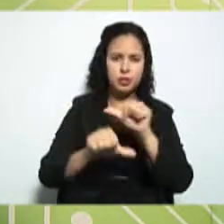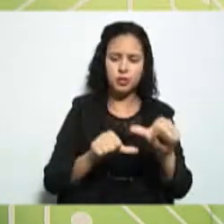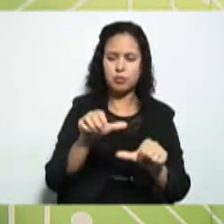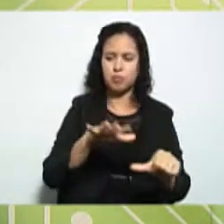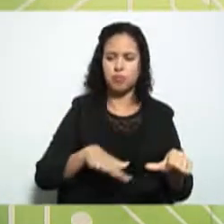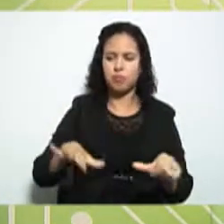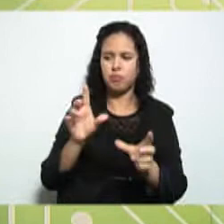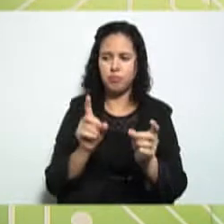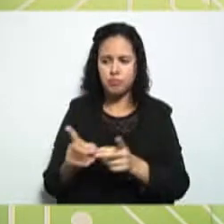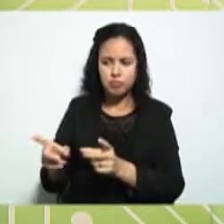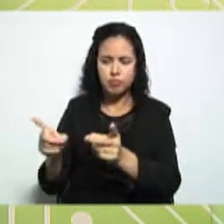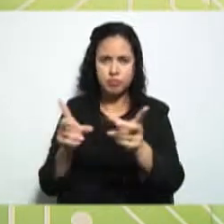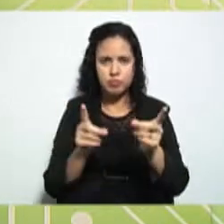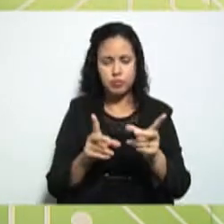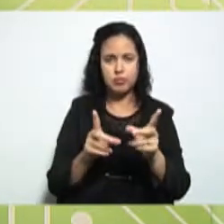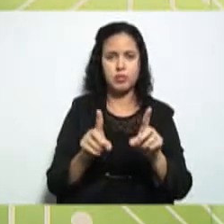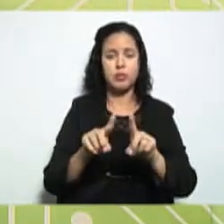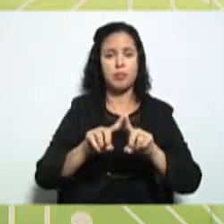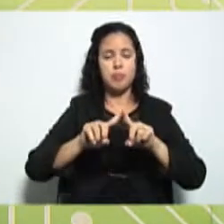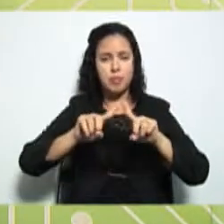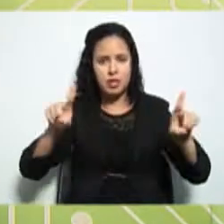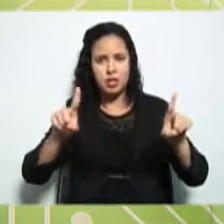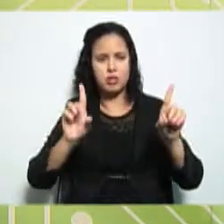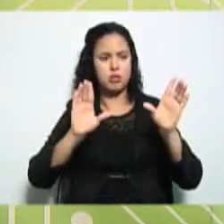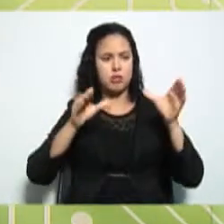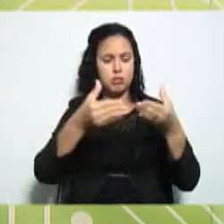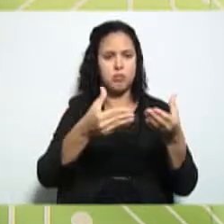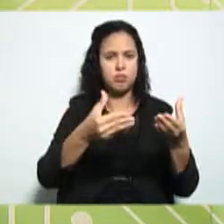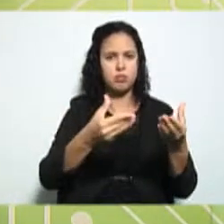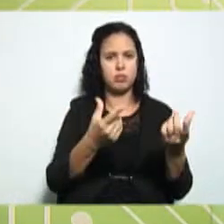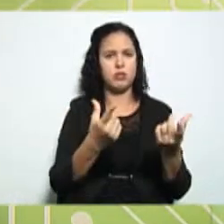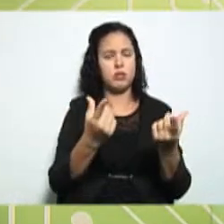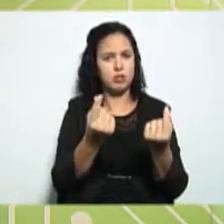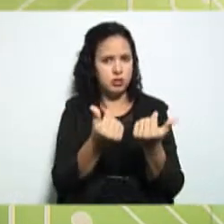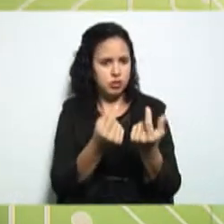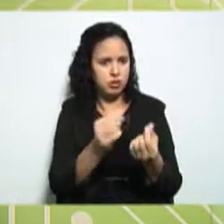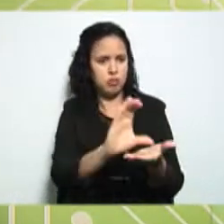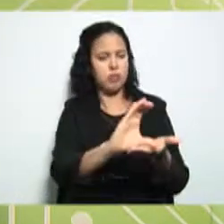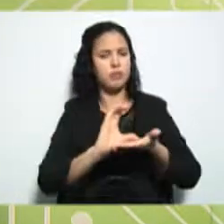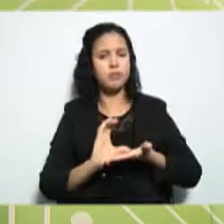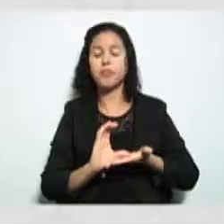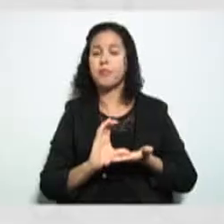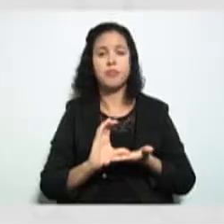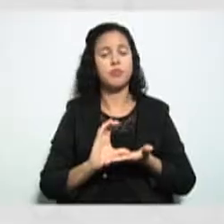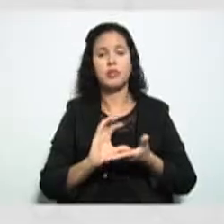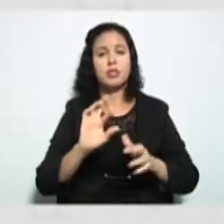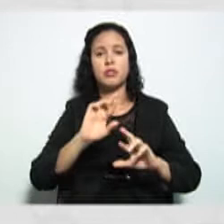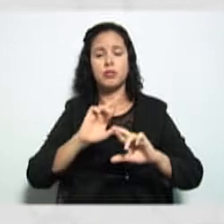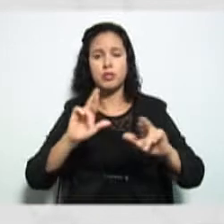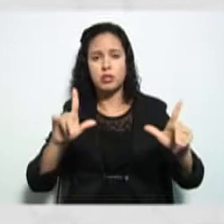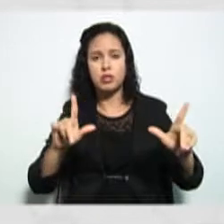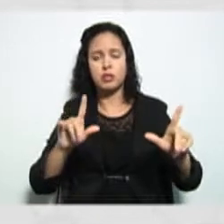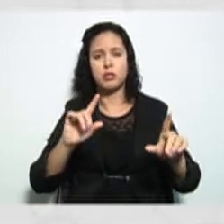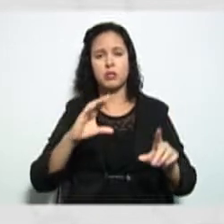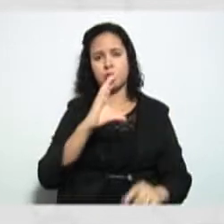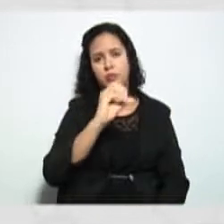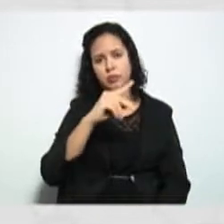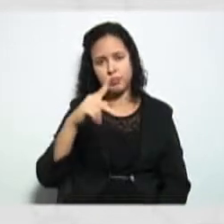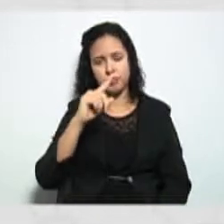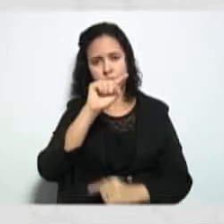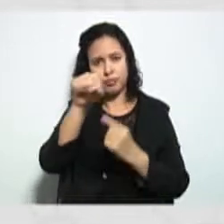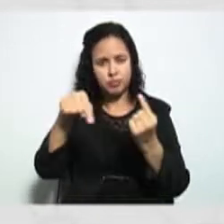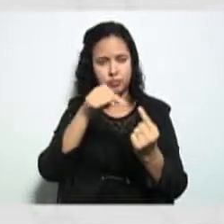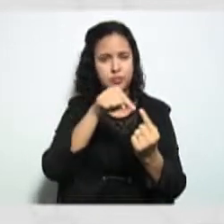entanto, não tem o fim no dinheiro, o fim não é na lucratividade. Nós vamos ver aqui no slide que a finalidade da cooperativa é outra.